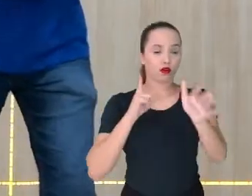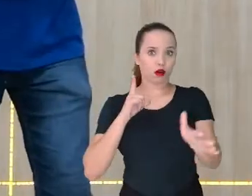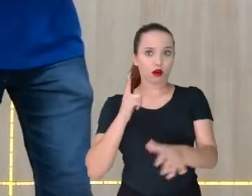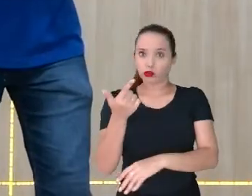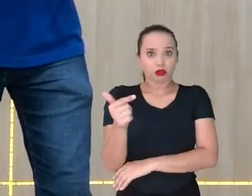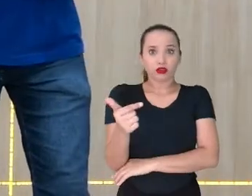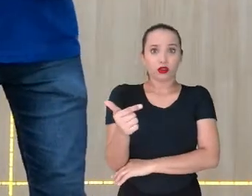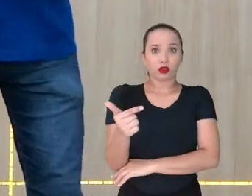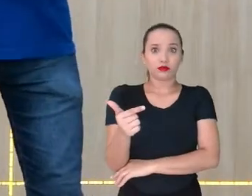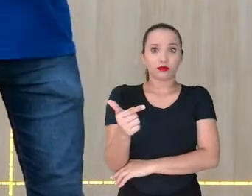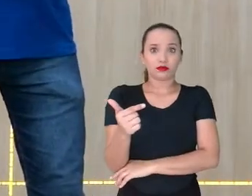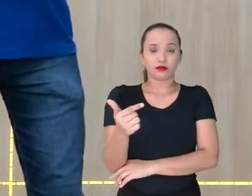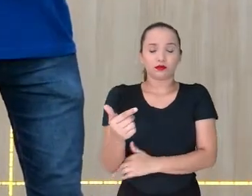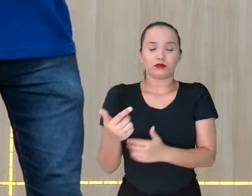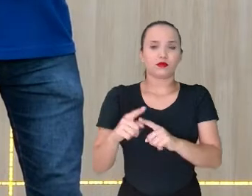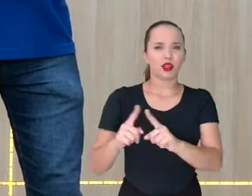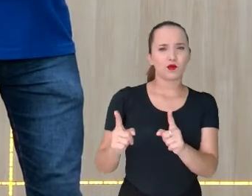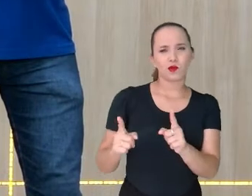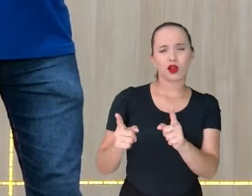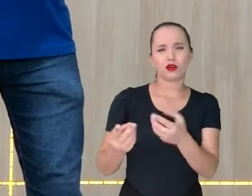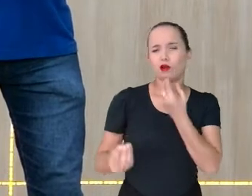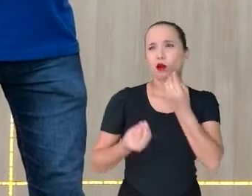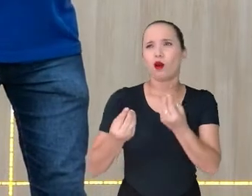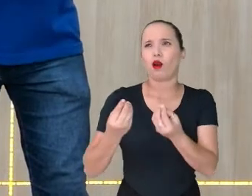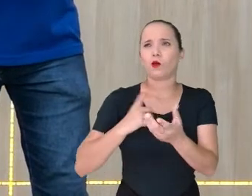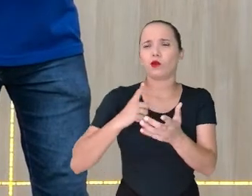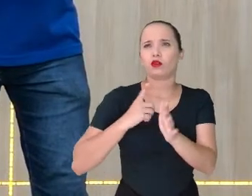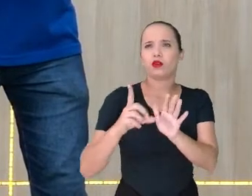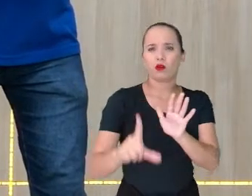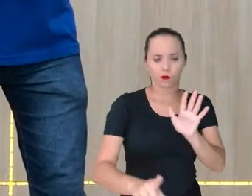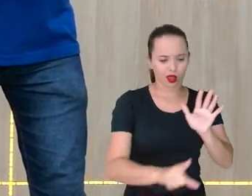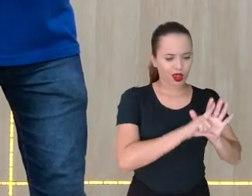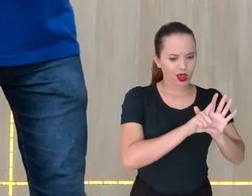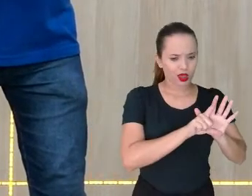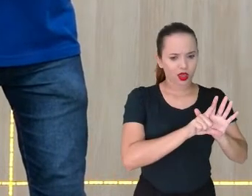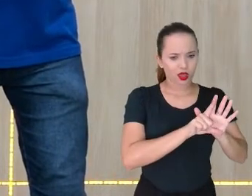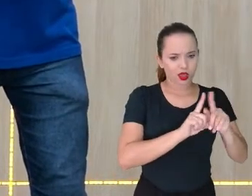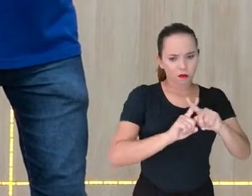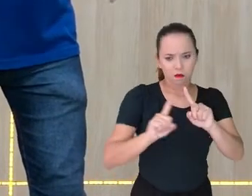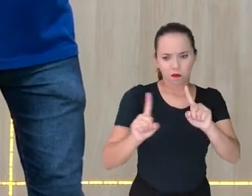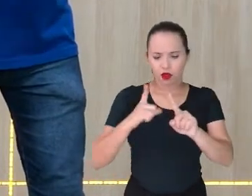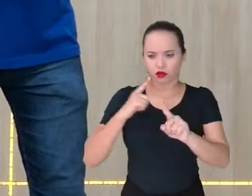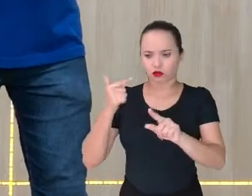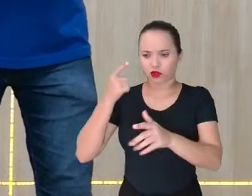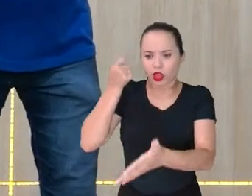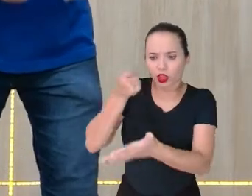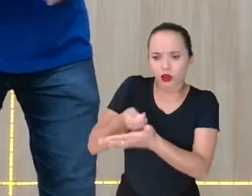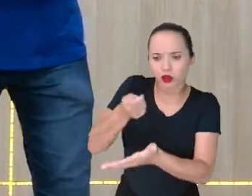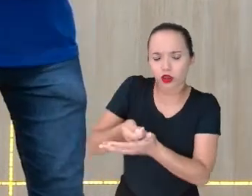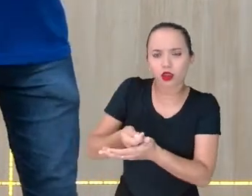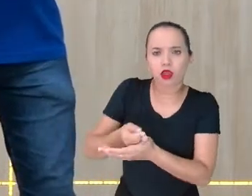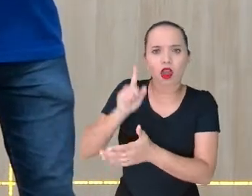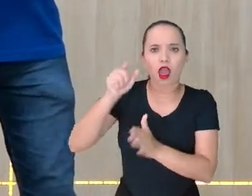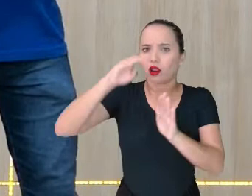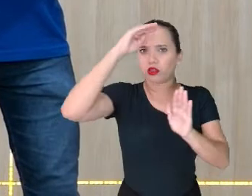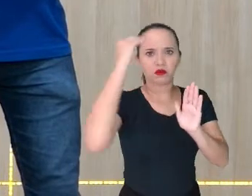tínhamos. Mas do que adianta a gente ter uma lei e essa lei não ser cumprida, ser